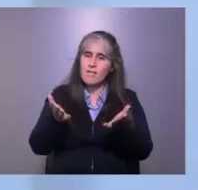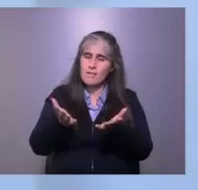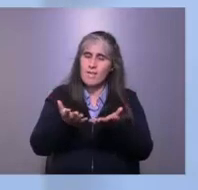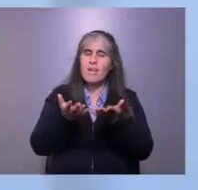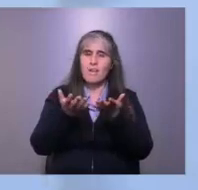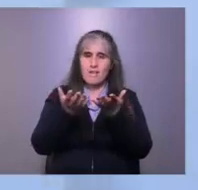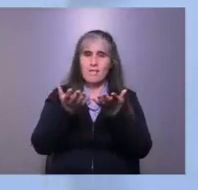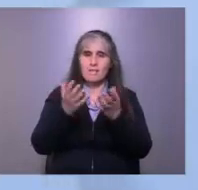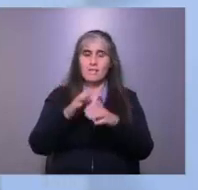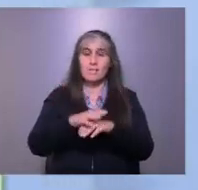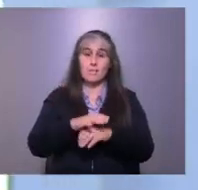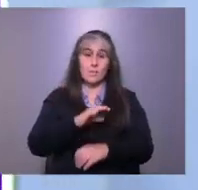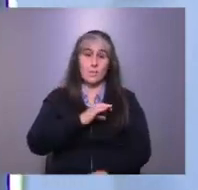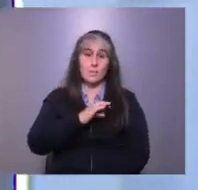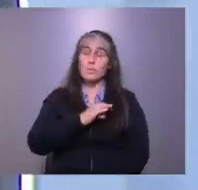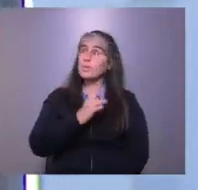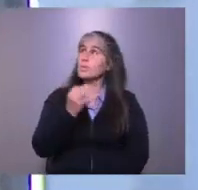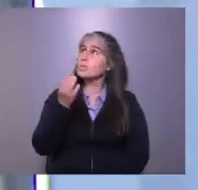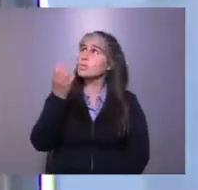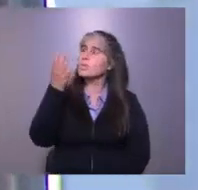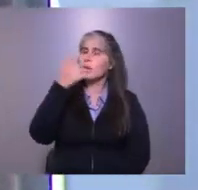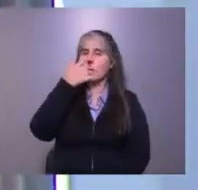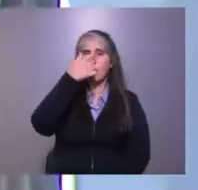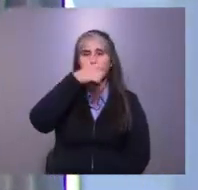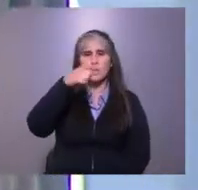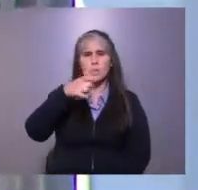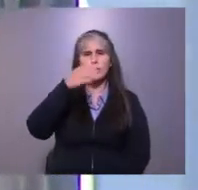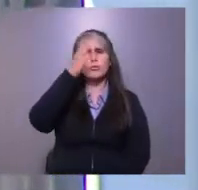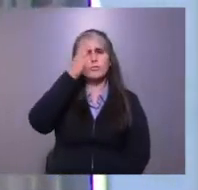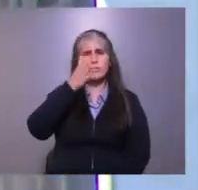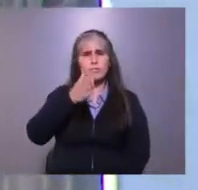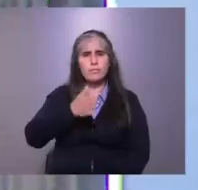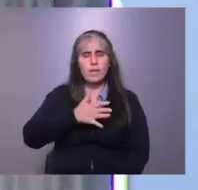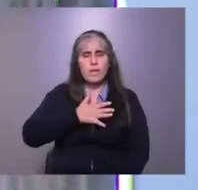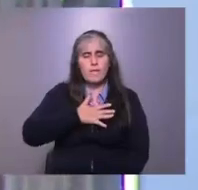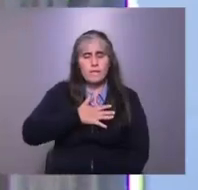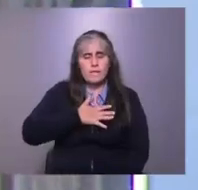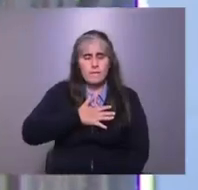abatidos, o Senhor ama os